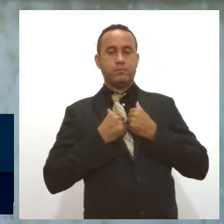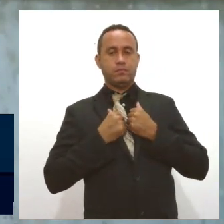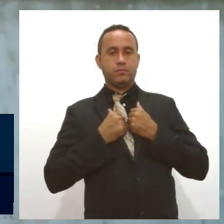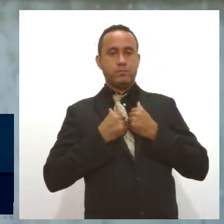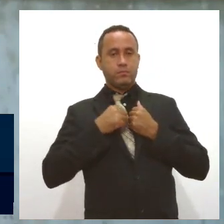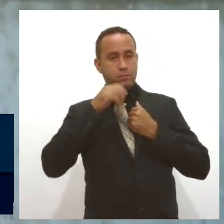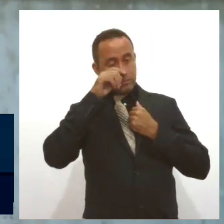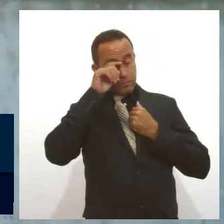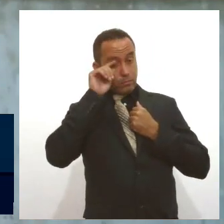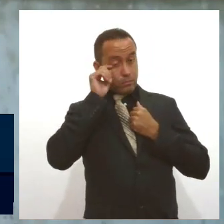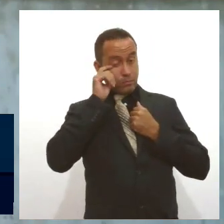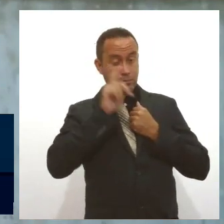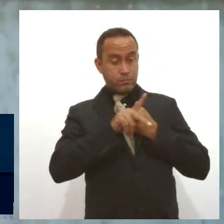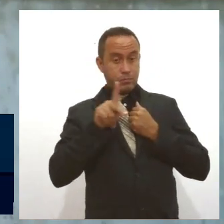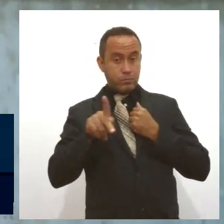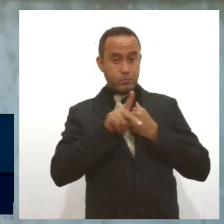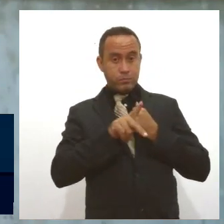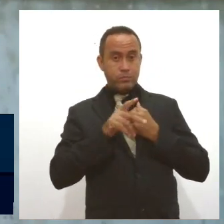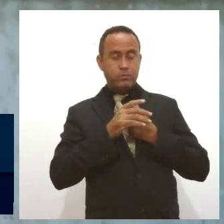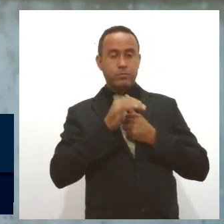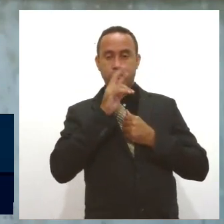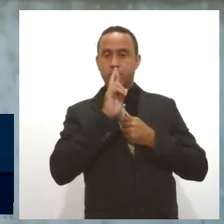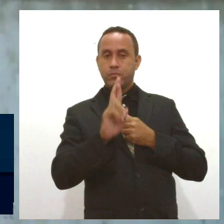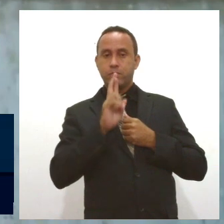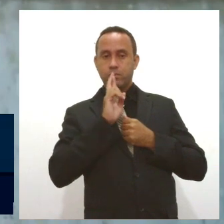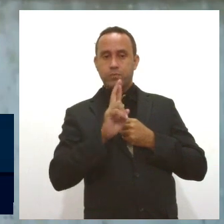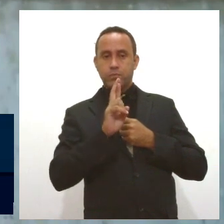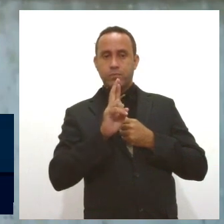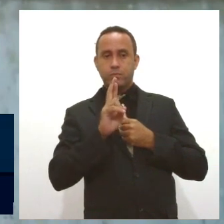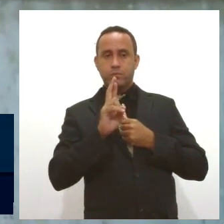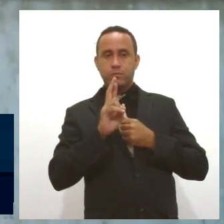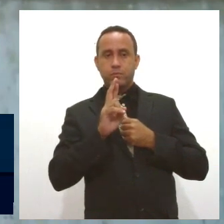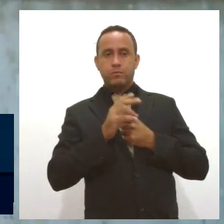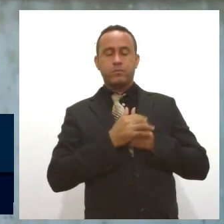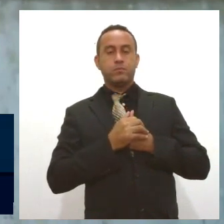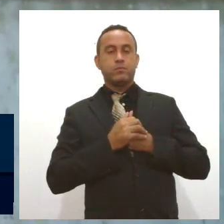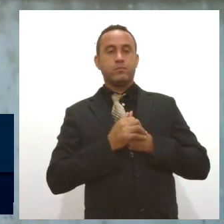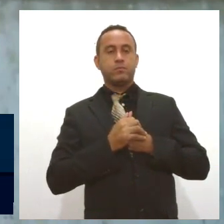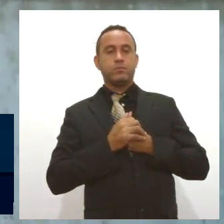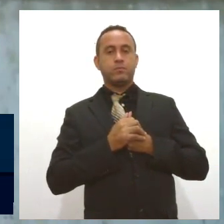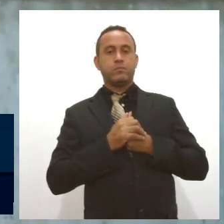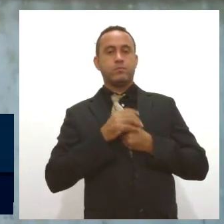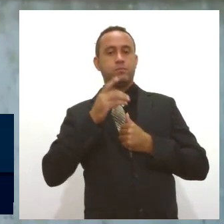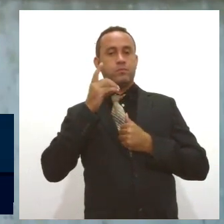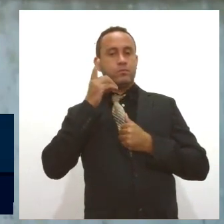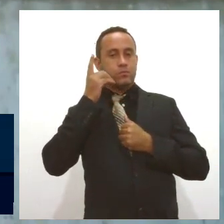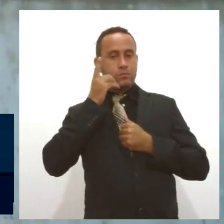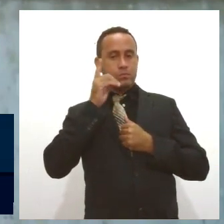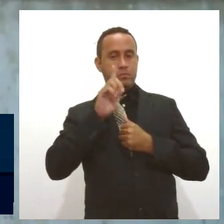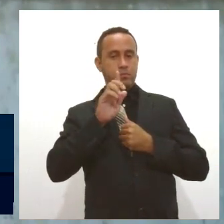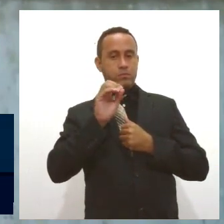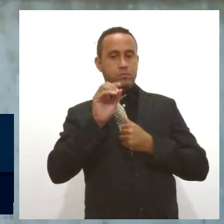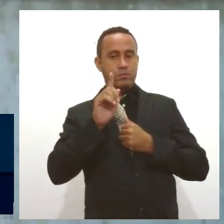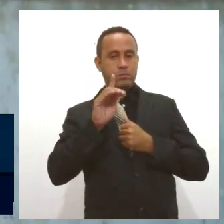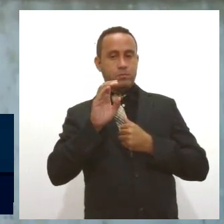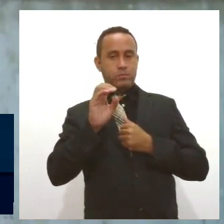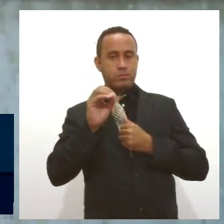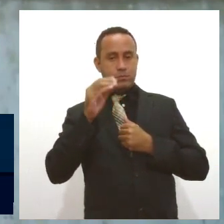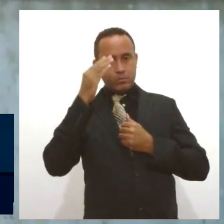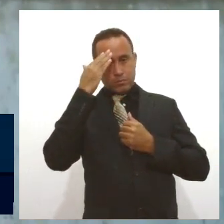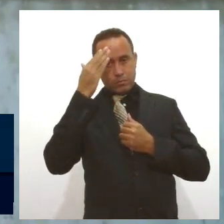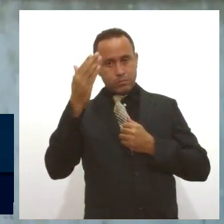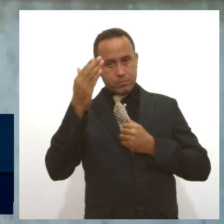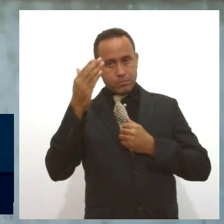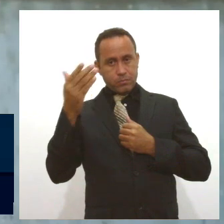Então, professor Dr. Ailton, para responder ao deputado Jorge Passos. Deputado Jorge Passos, muito obrigado